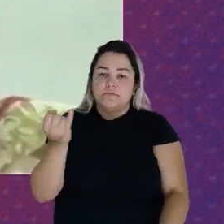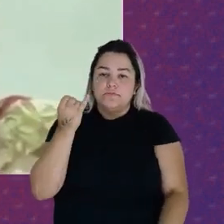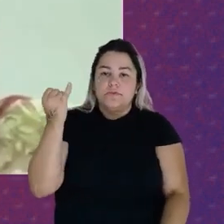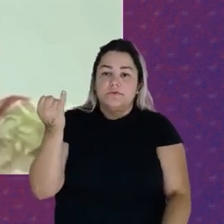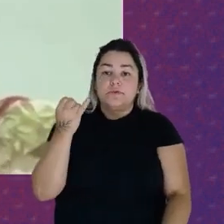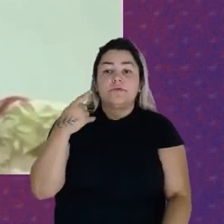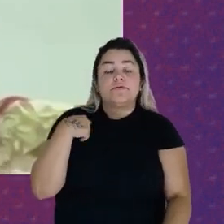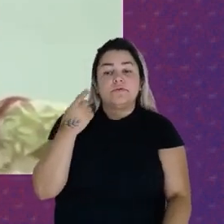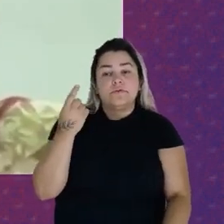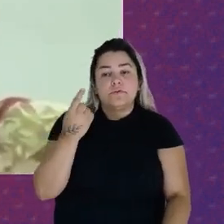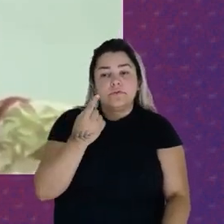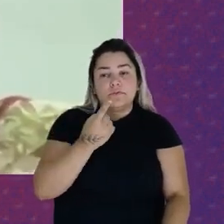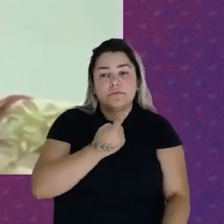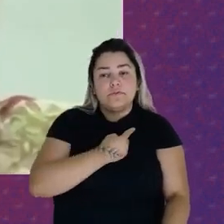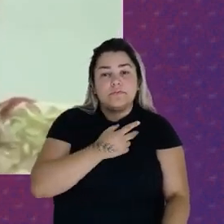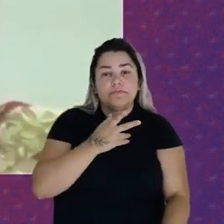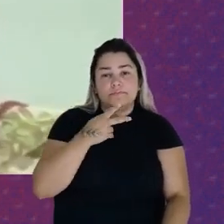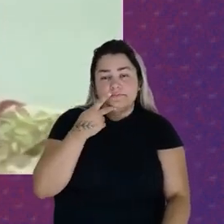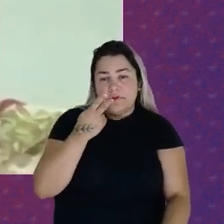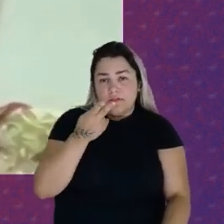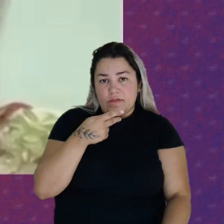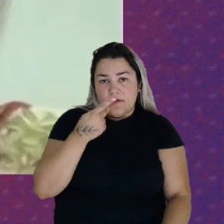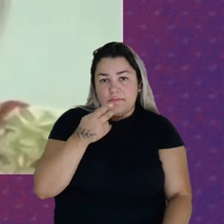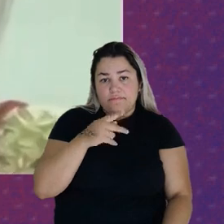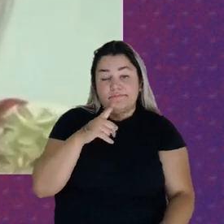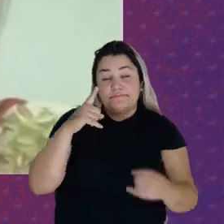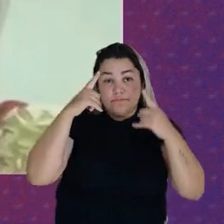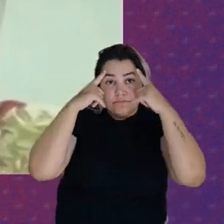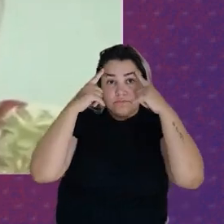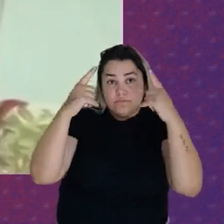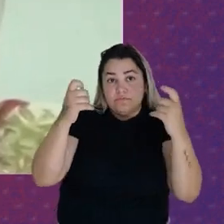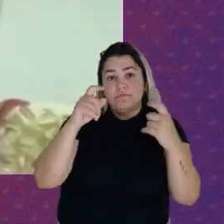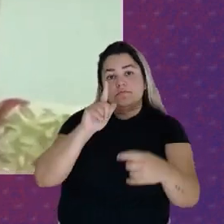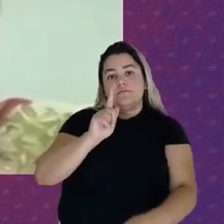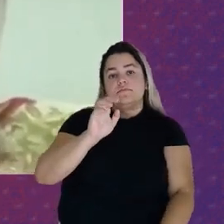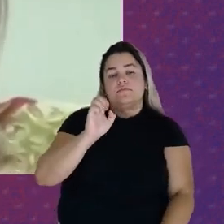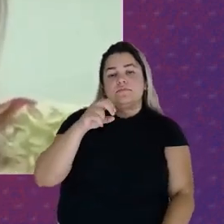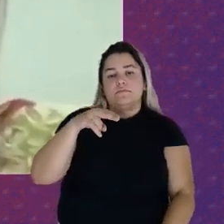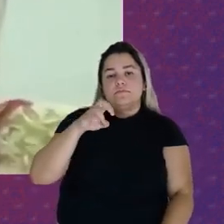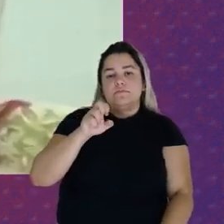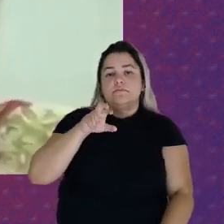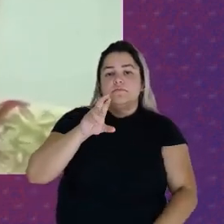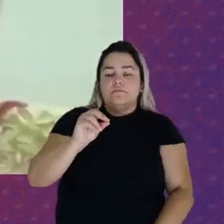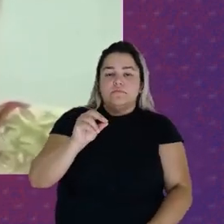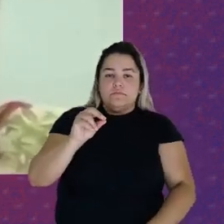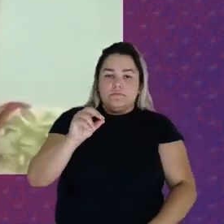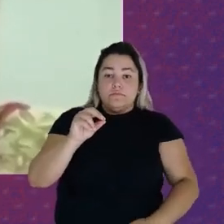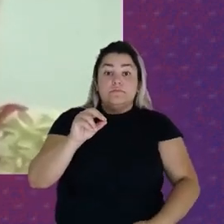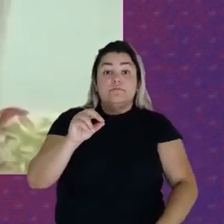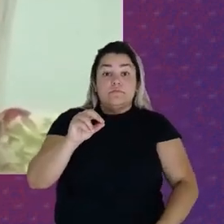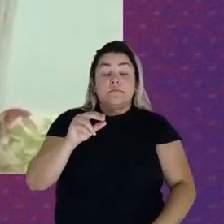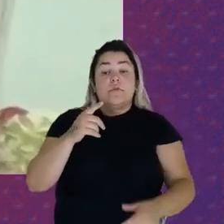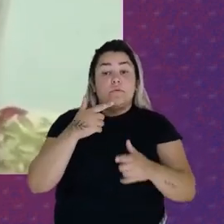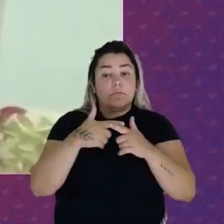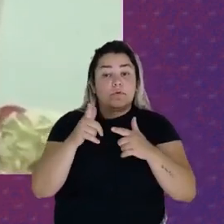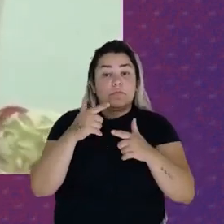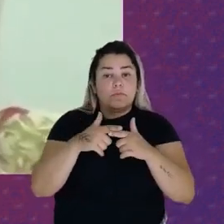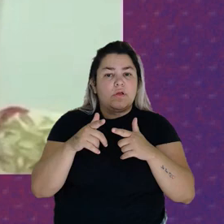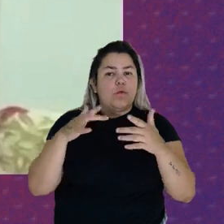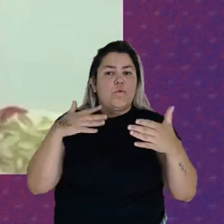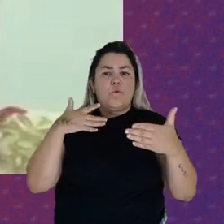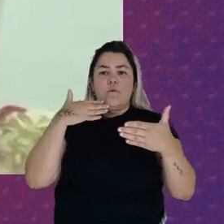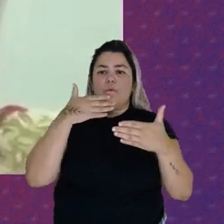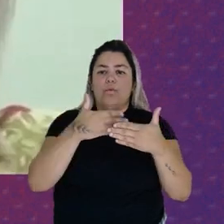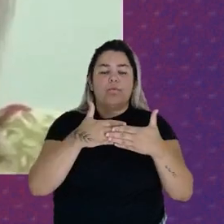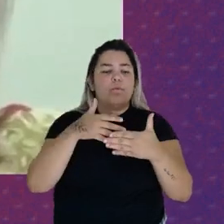nós ressaltarmos. A violência de gênero ou sexista é um problema que atinge milhões de mulheres